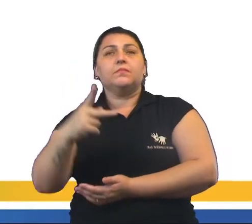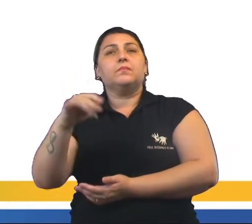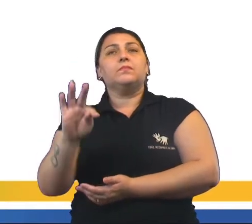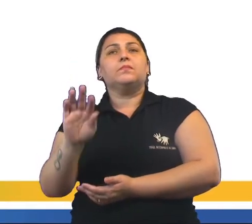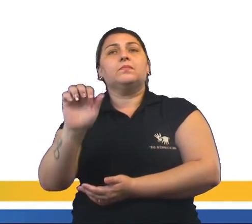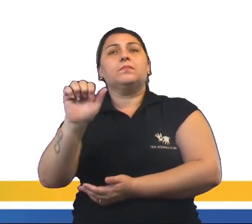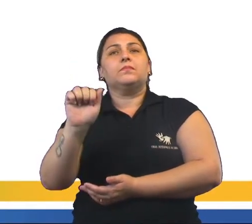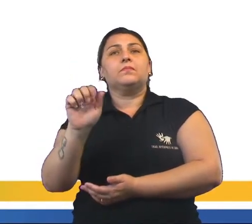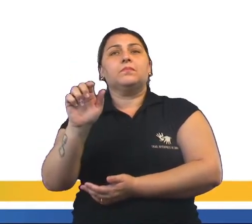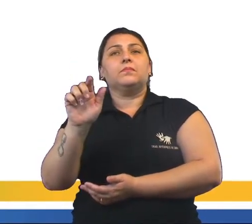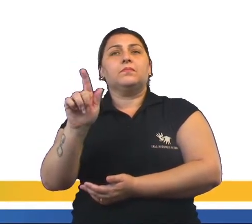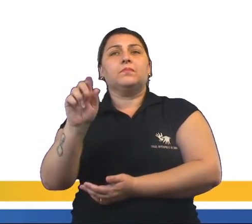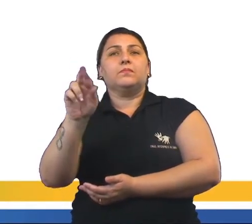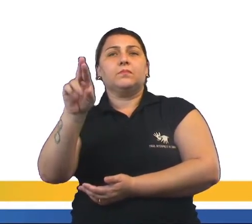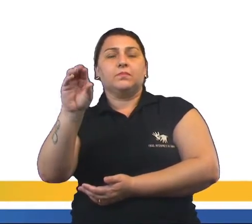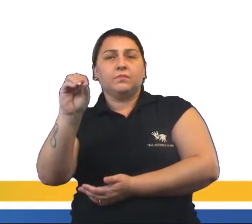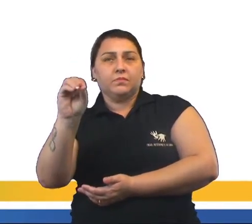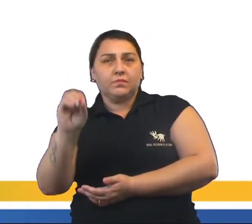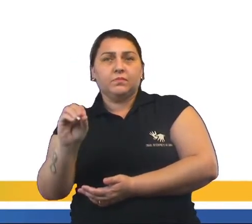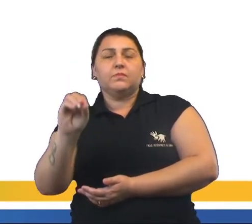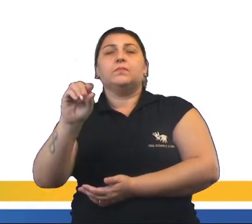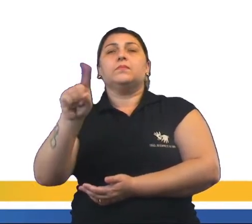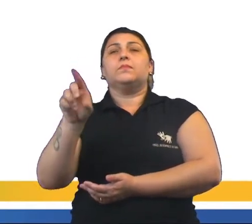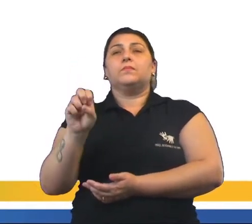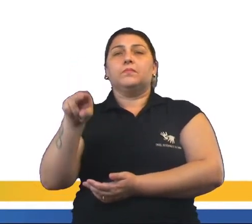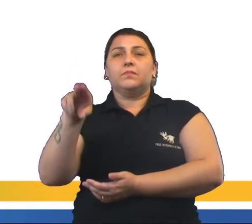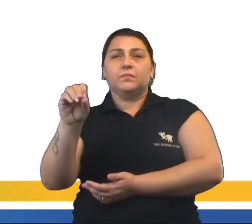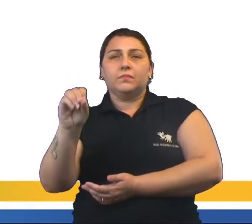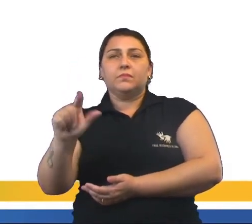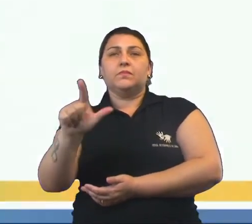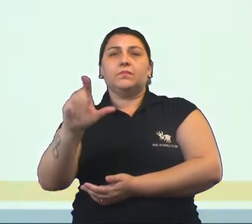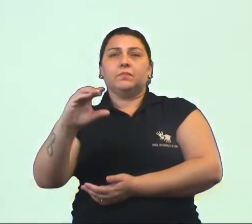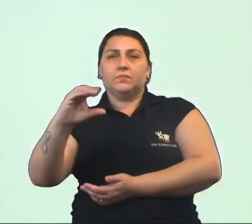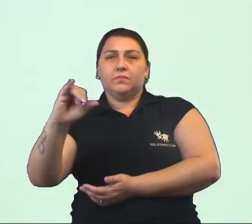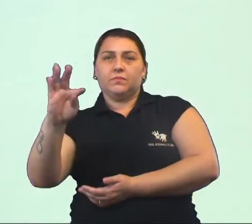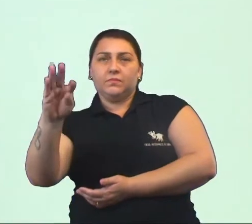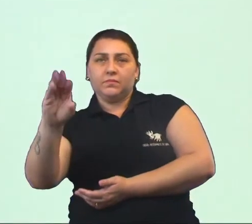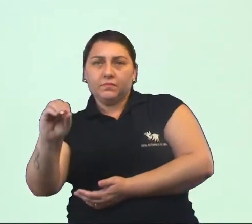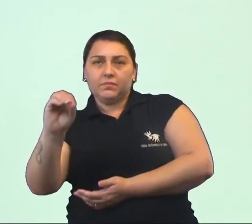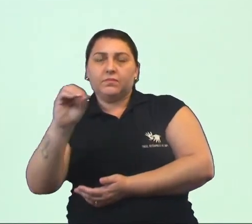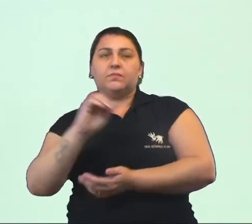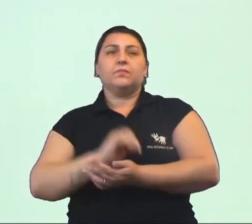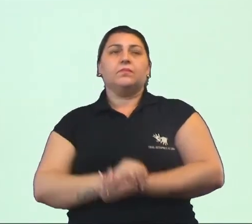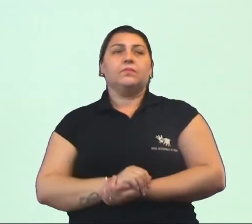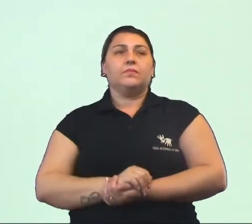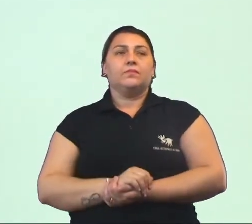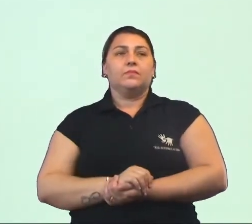Pitágoras, Filolau, Xenofonte, Zenão e Lucipo.